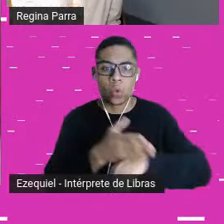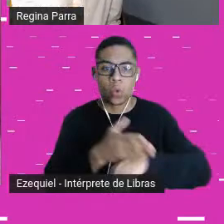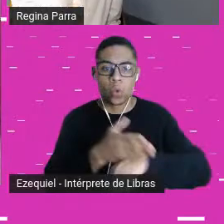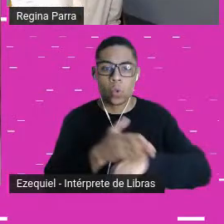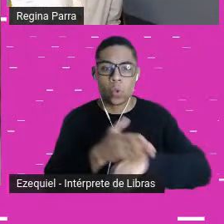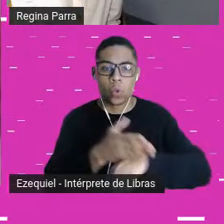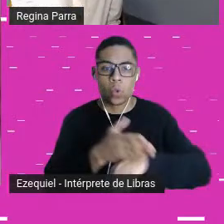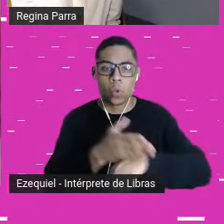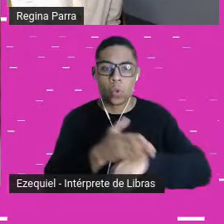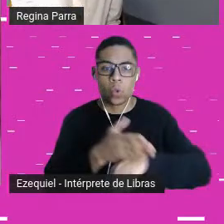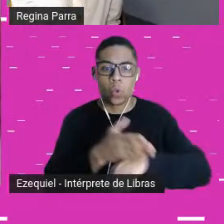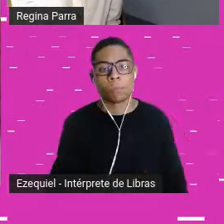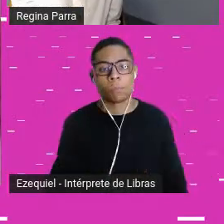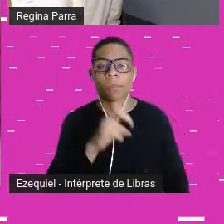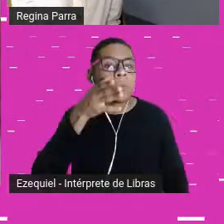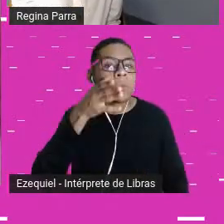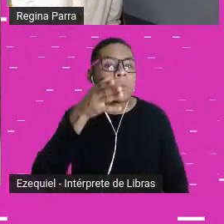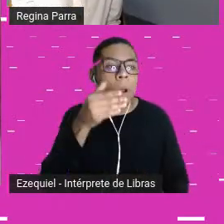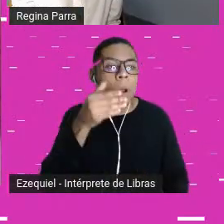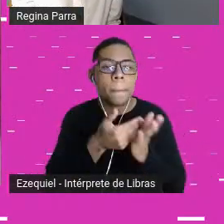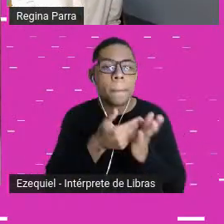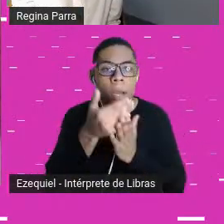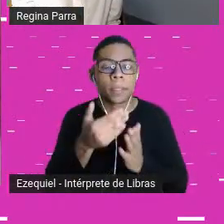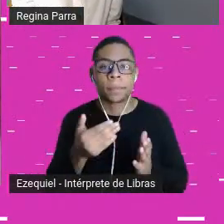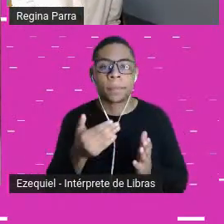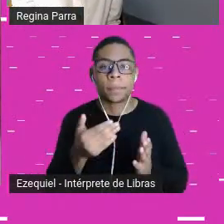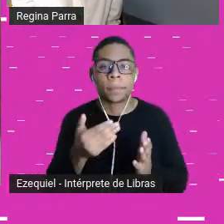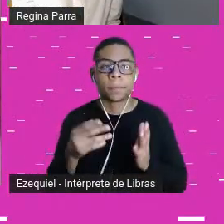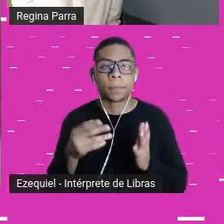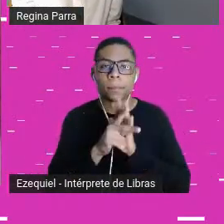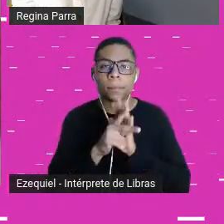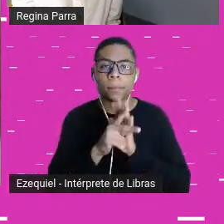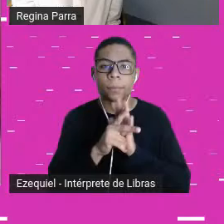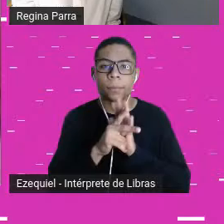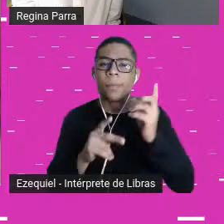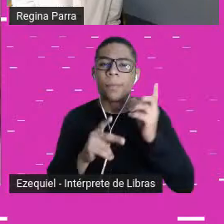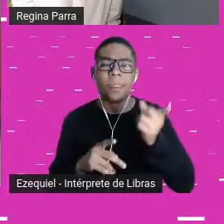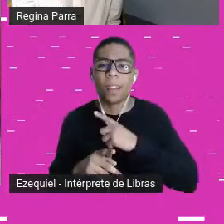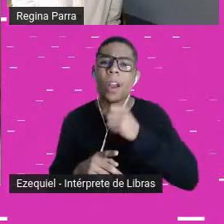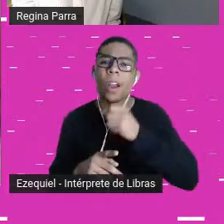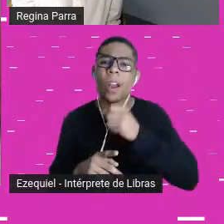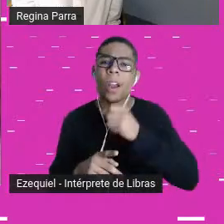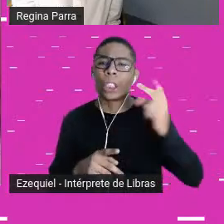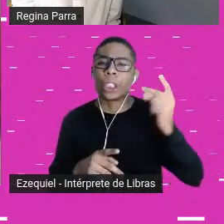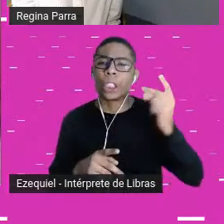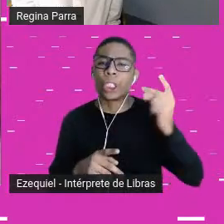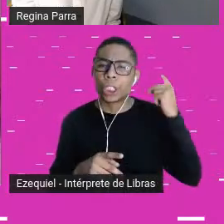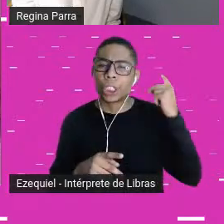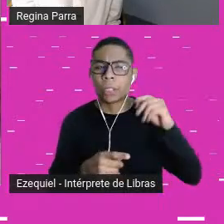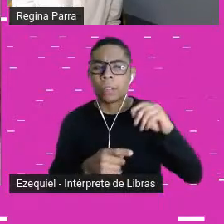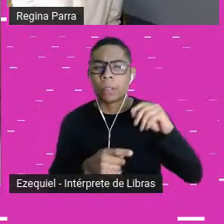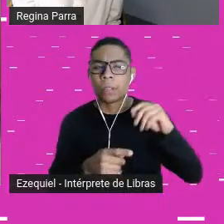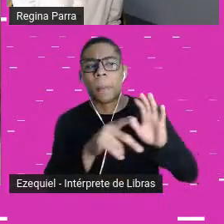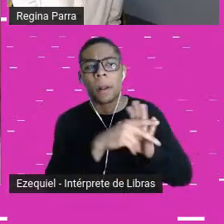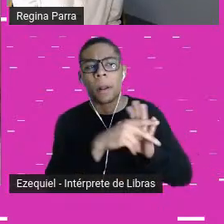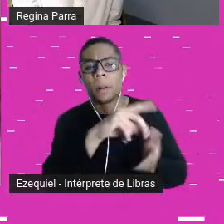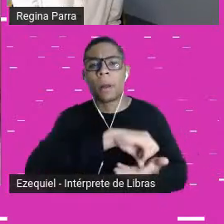naquela antiga instalação da unidade Belenzinho, que era lindíssima também,